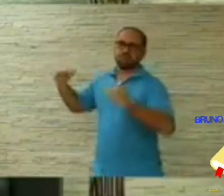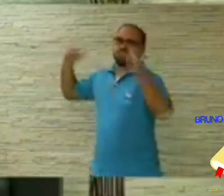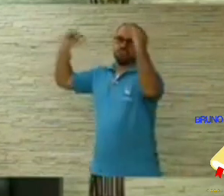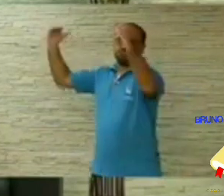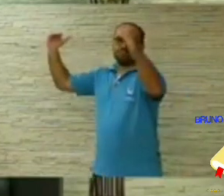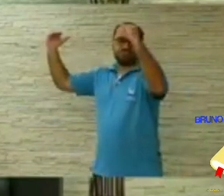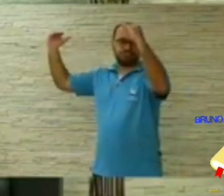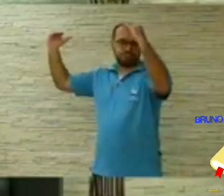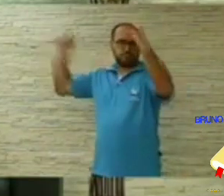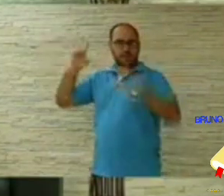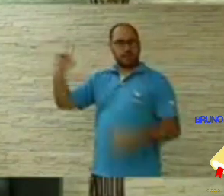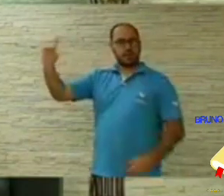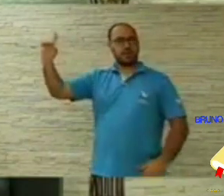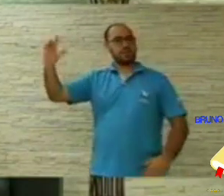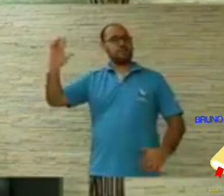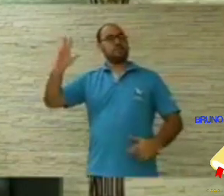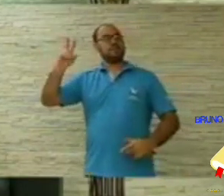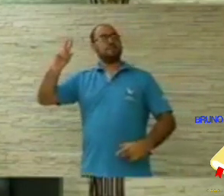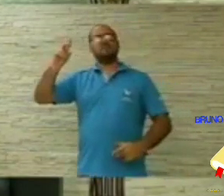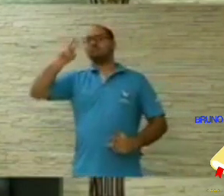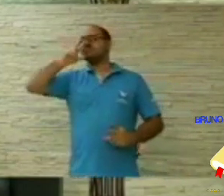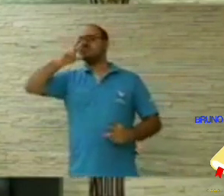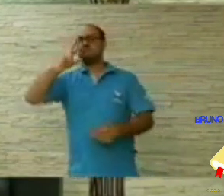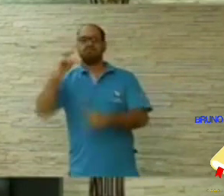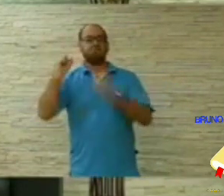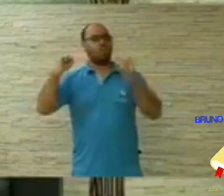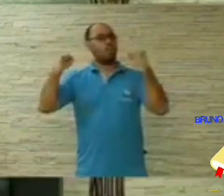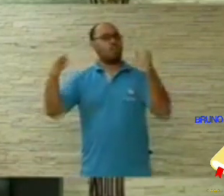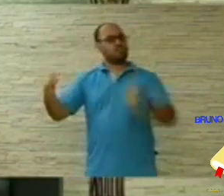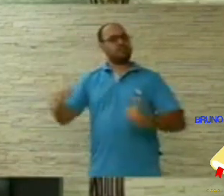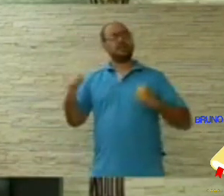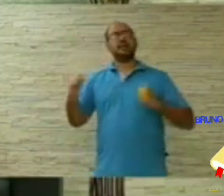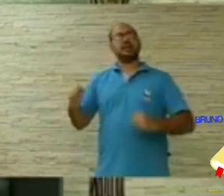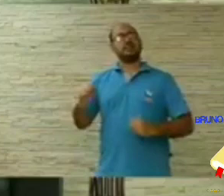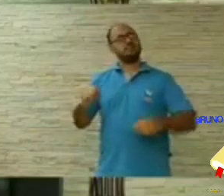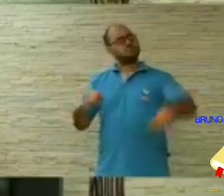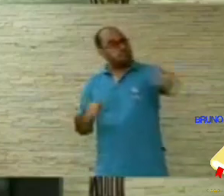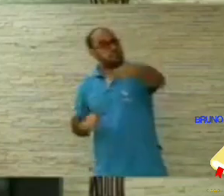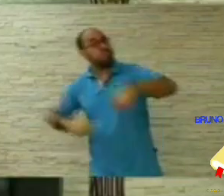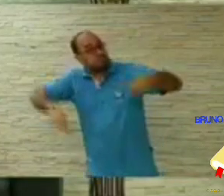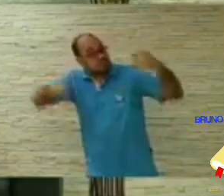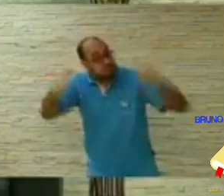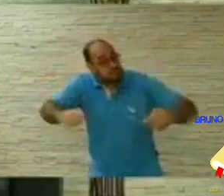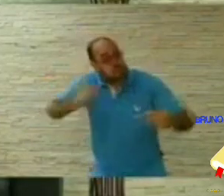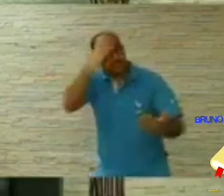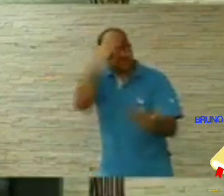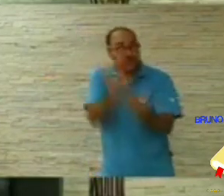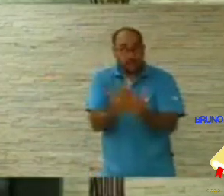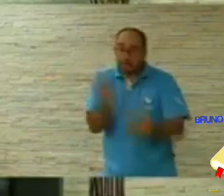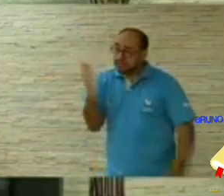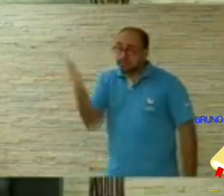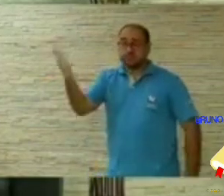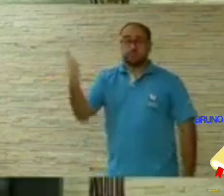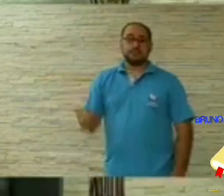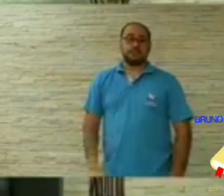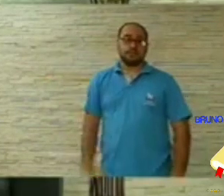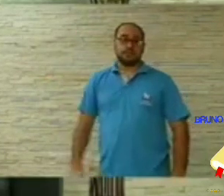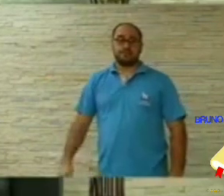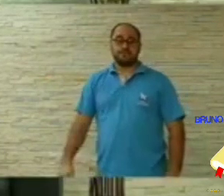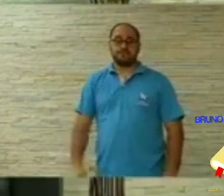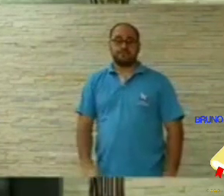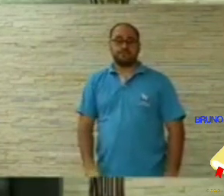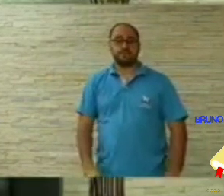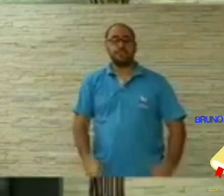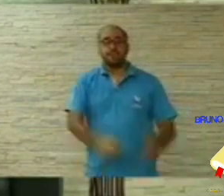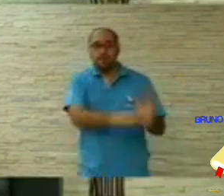Deus poderoso, um Deus grande. Acredite nisso. Mas o verso ainda continua dizendo assim, olha, a estrofe, o verso 5 e